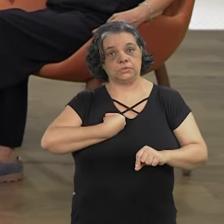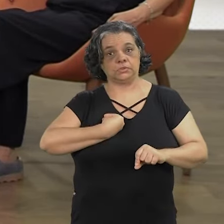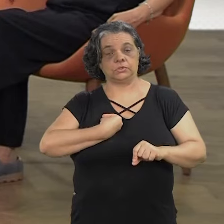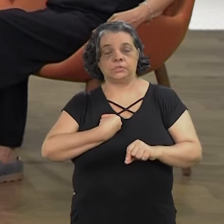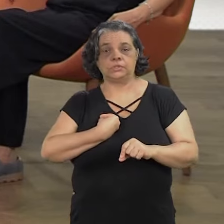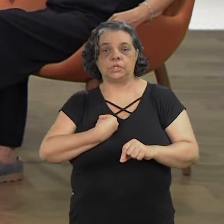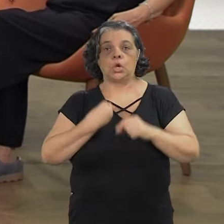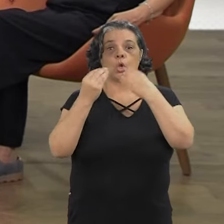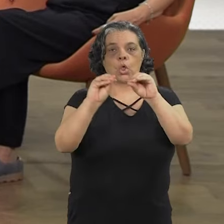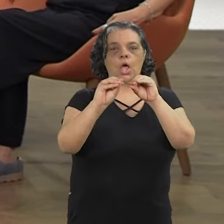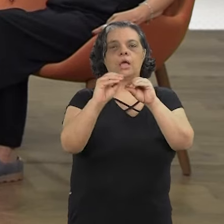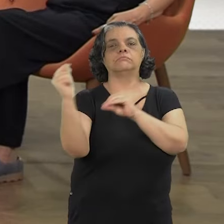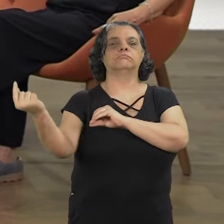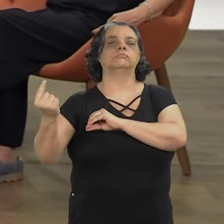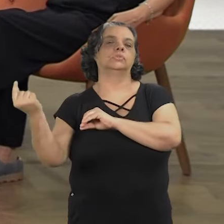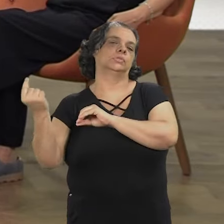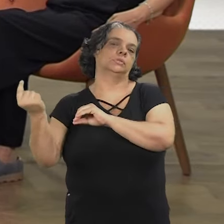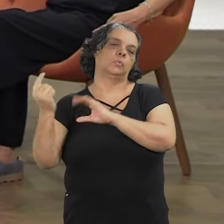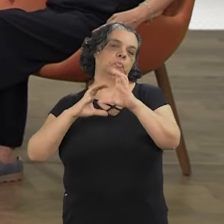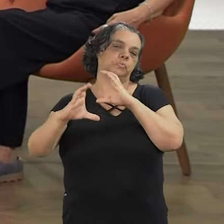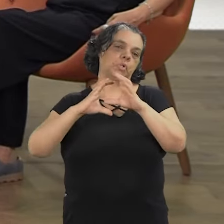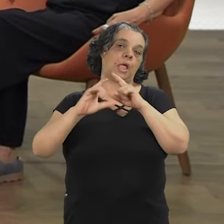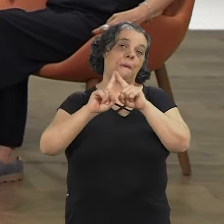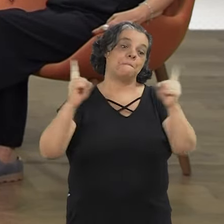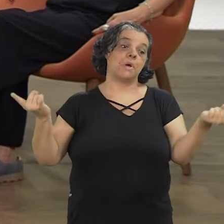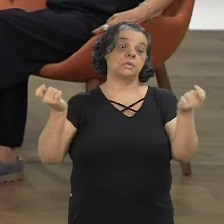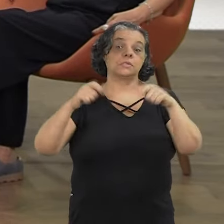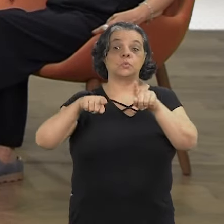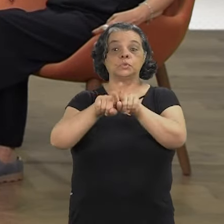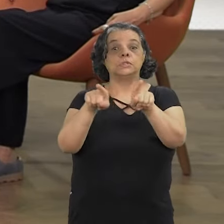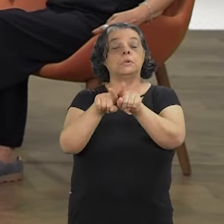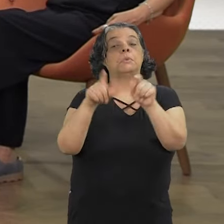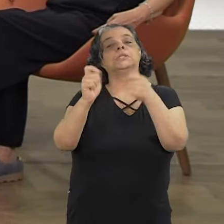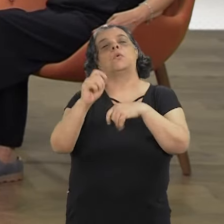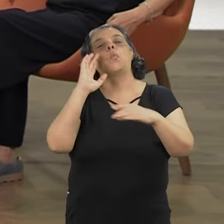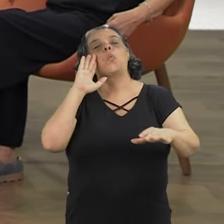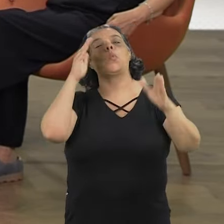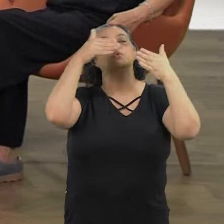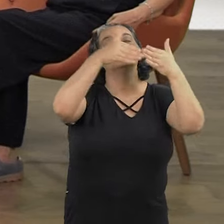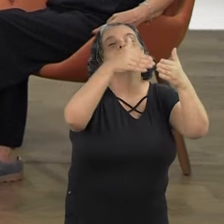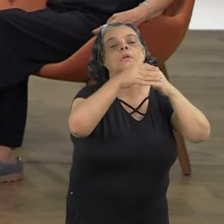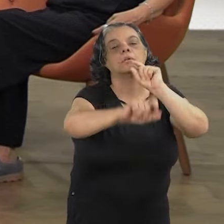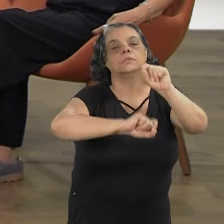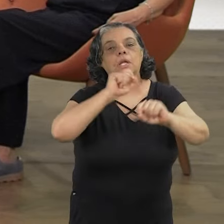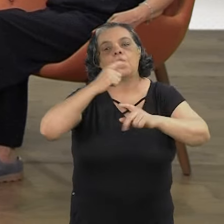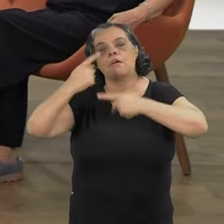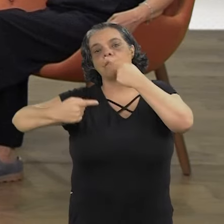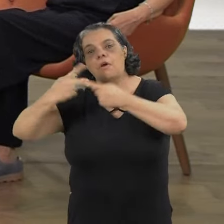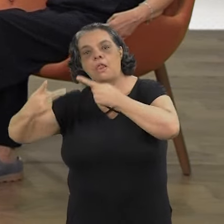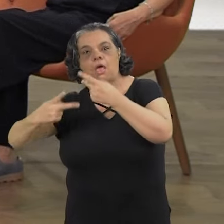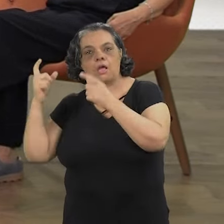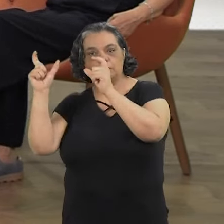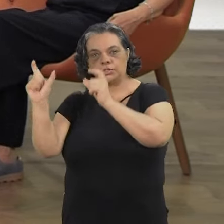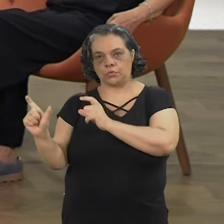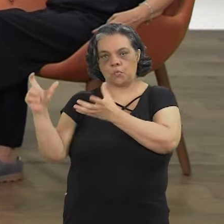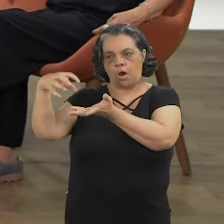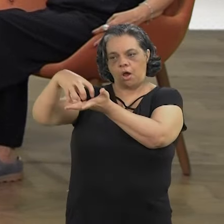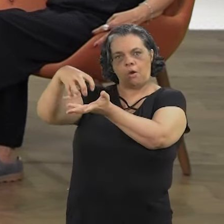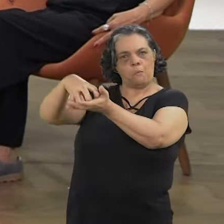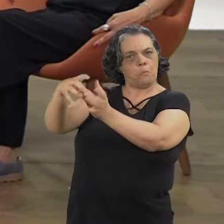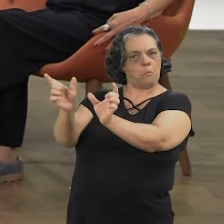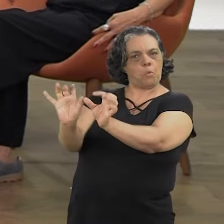veículos ditos Independentes mas que são veículos também que estão concentrados em falar de uma determinada